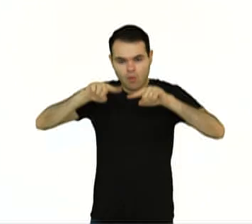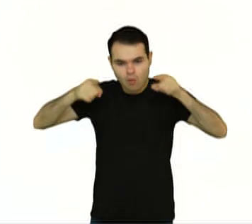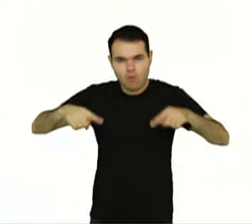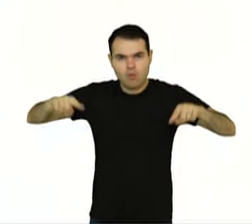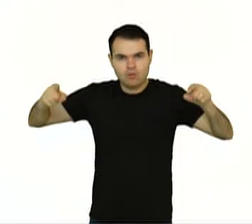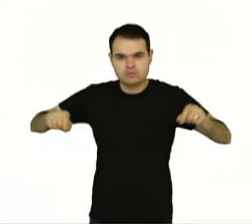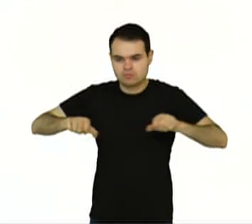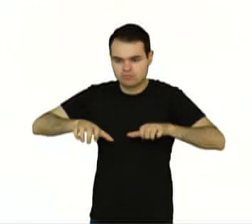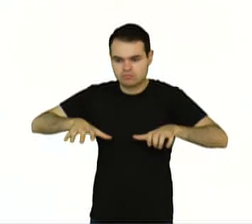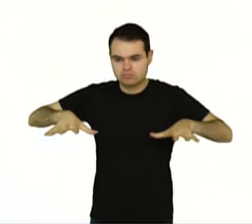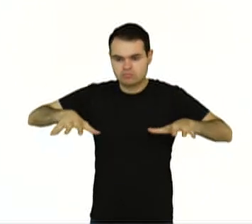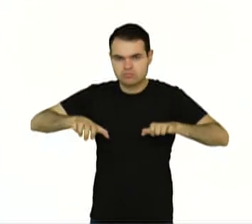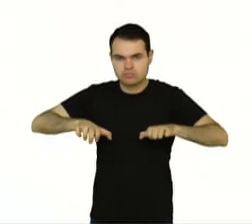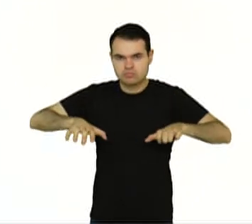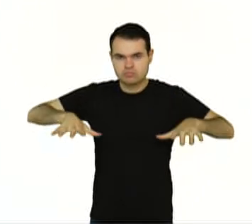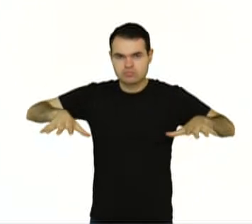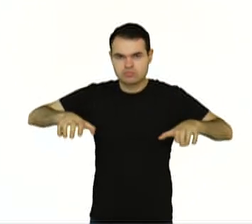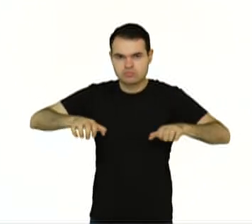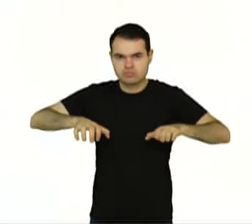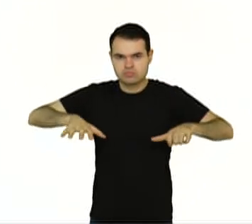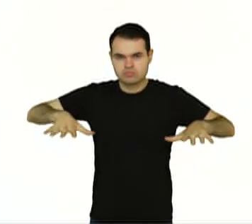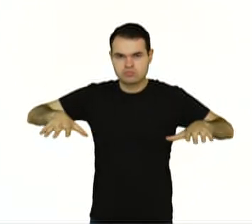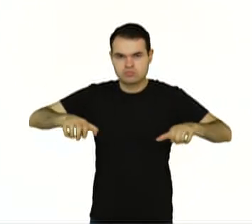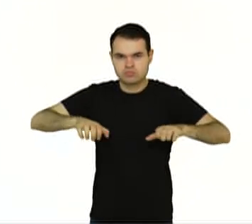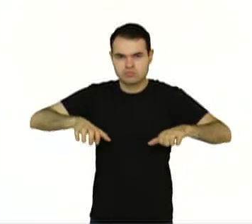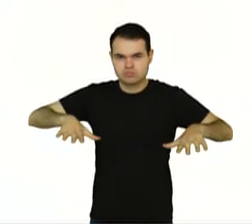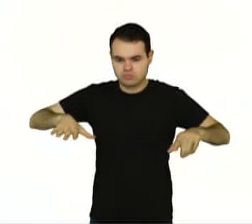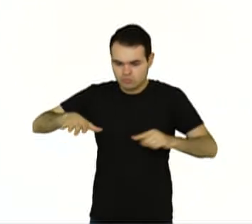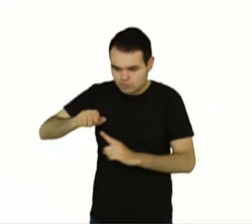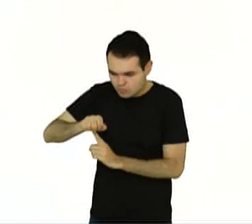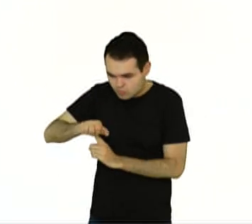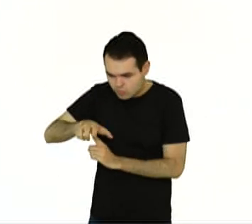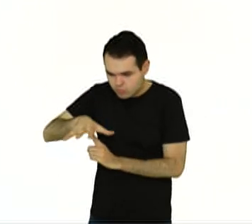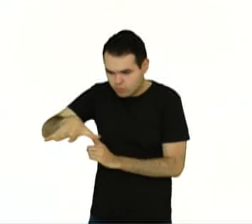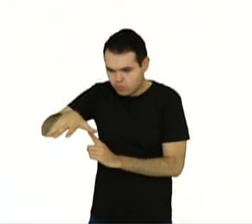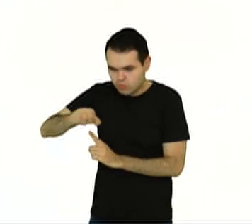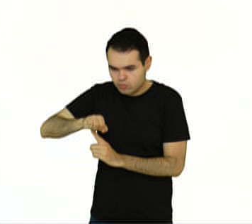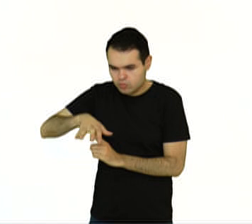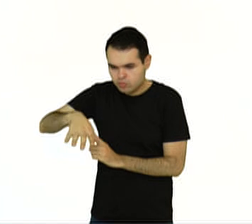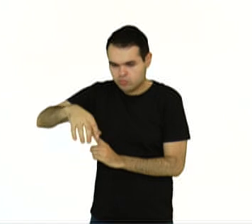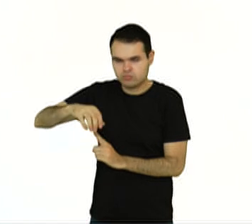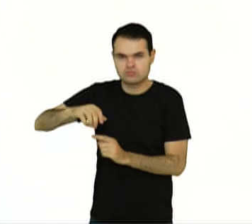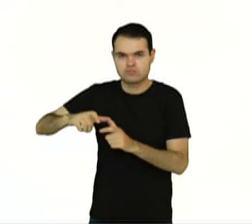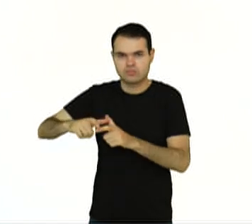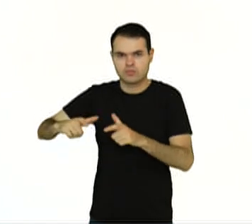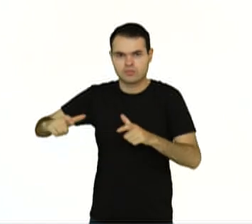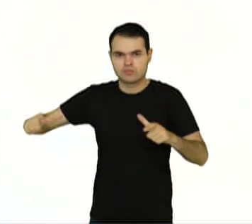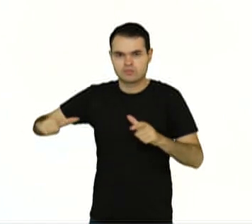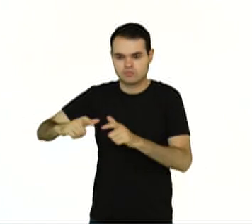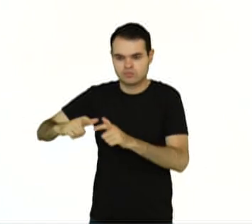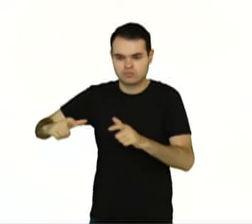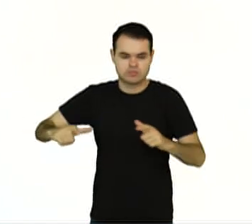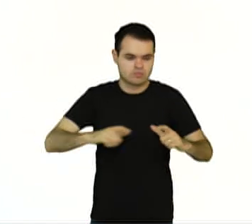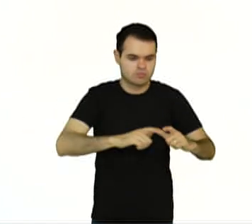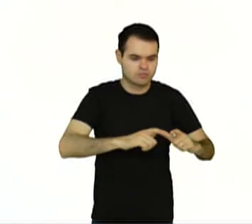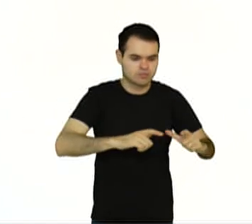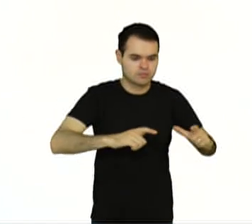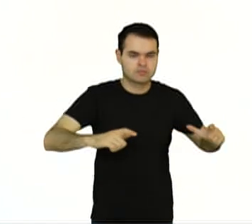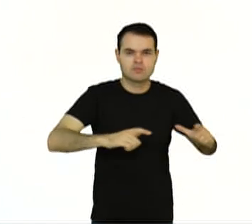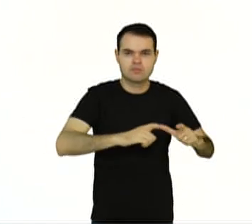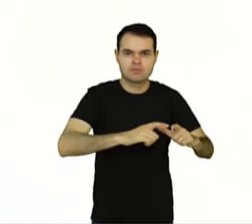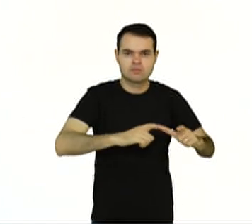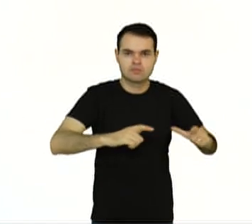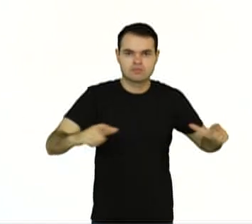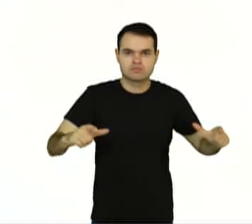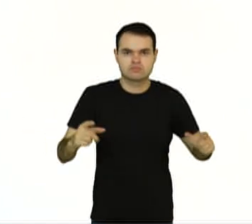geradas, respectivamente, por uma fonte 1 e uma fonte 2, com amplitudes e frequências iguais e em